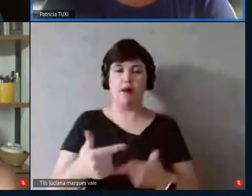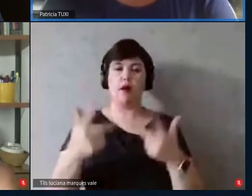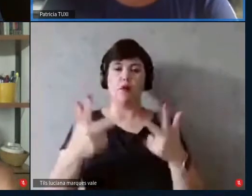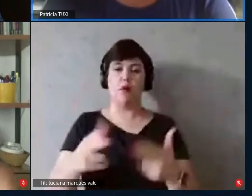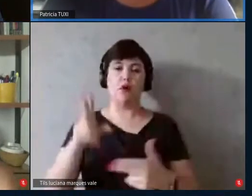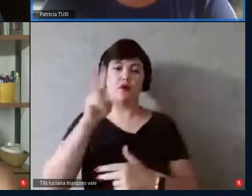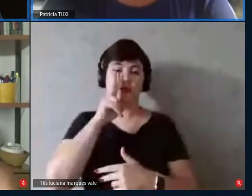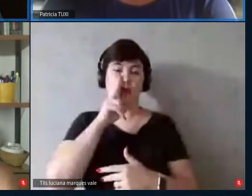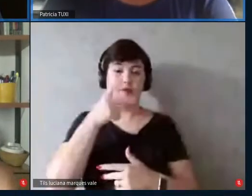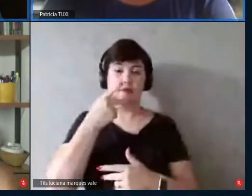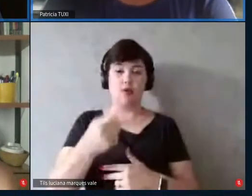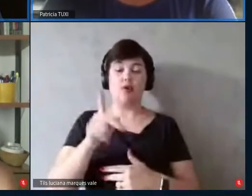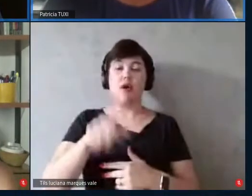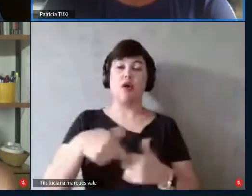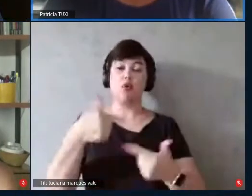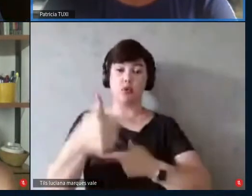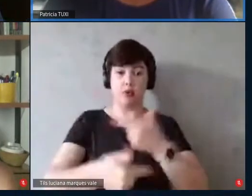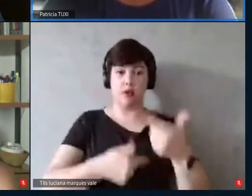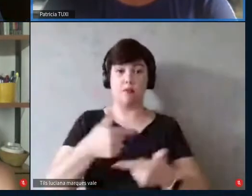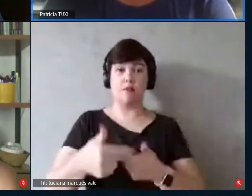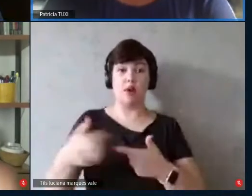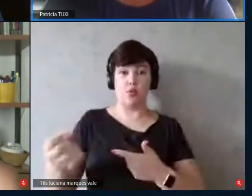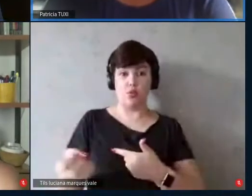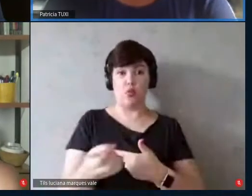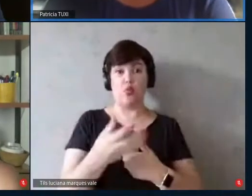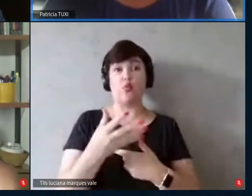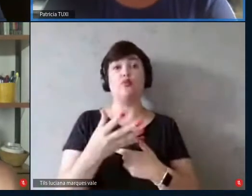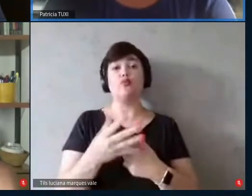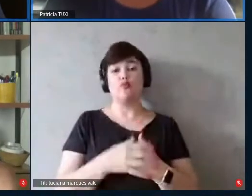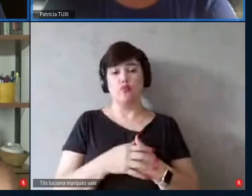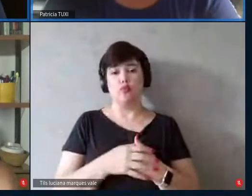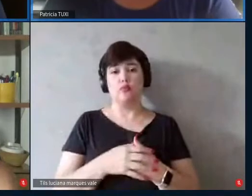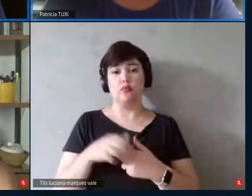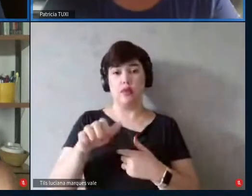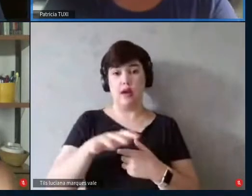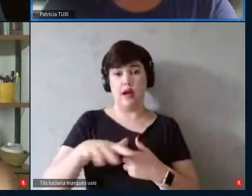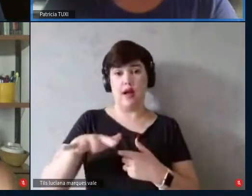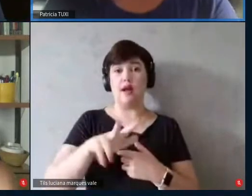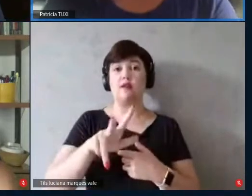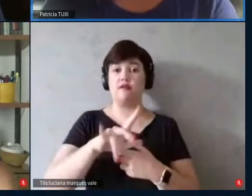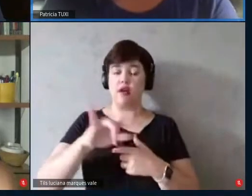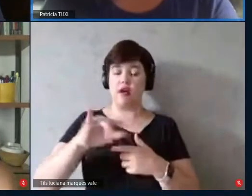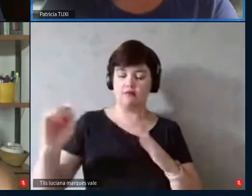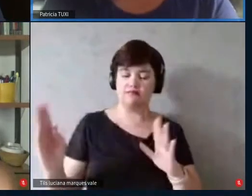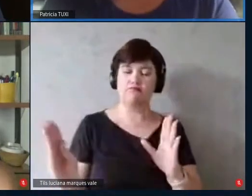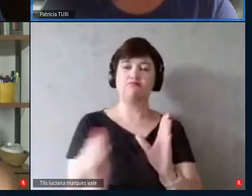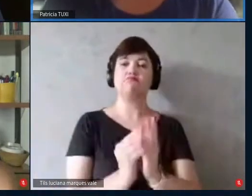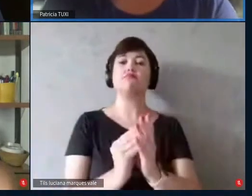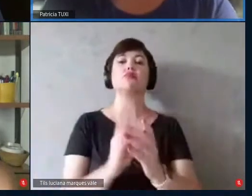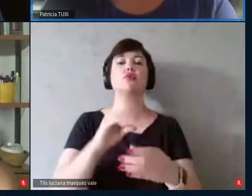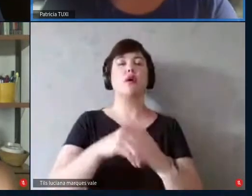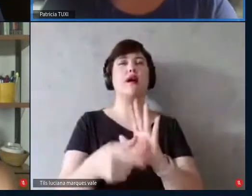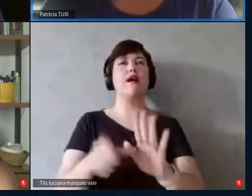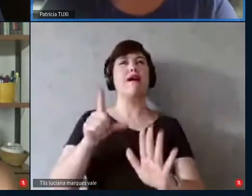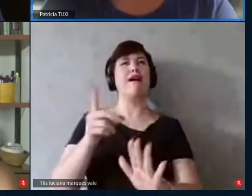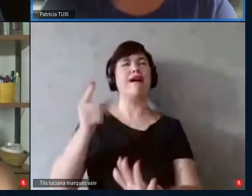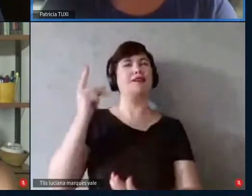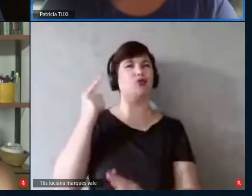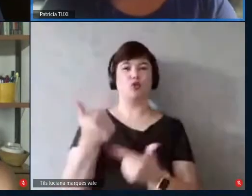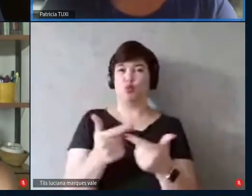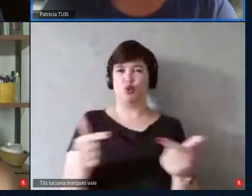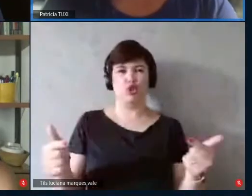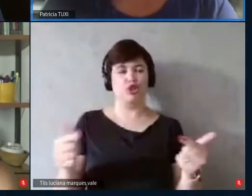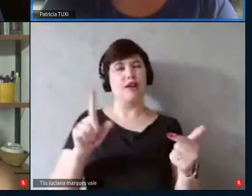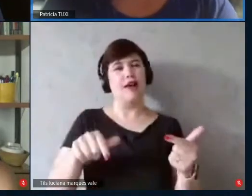Vinícius disse, é um trabalho muito novo, na área que vem se juntar a uma área que antigamente a gente não tinha, era